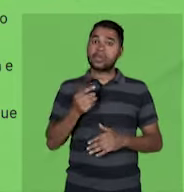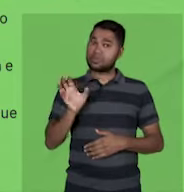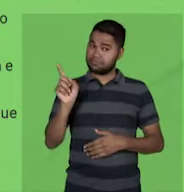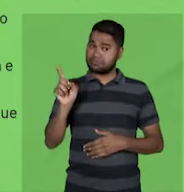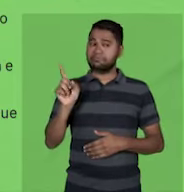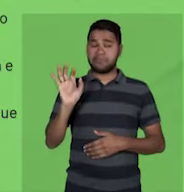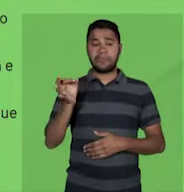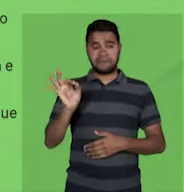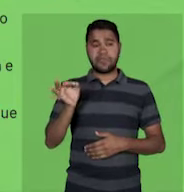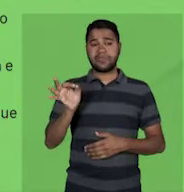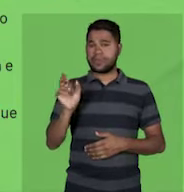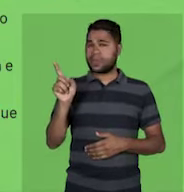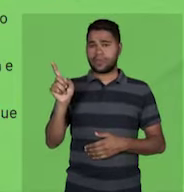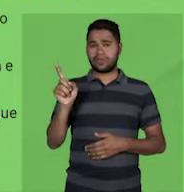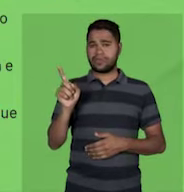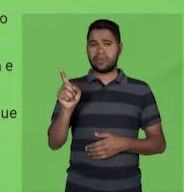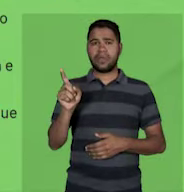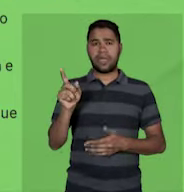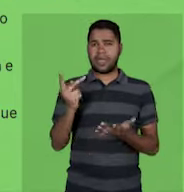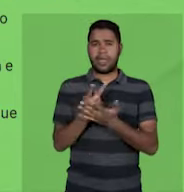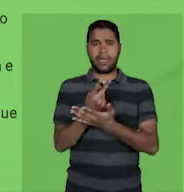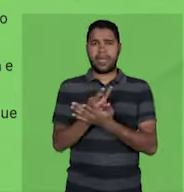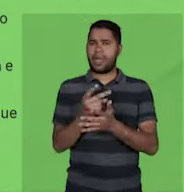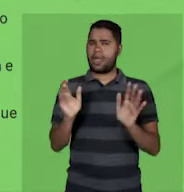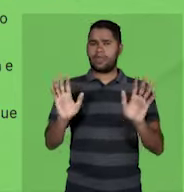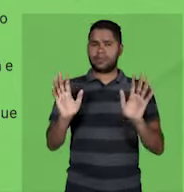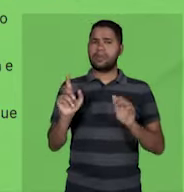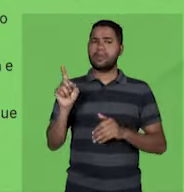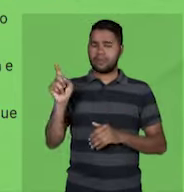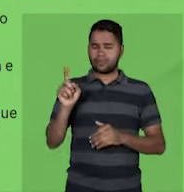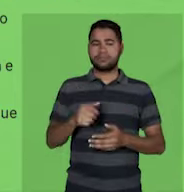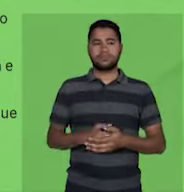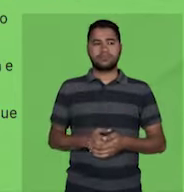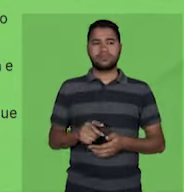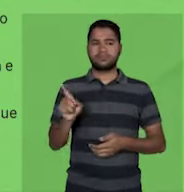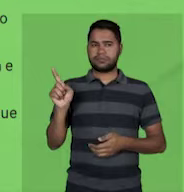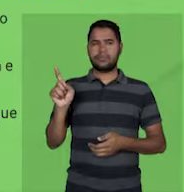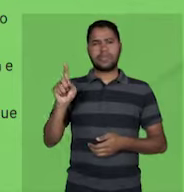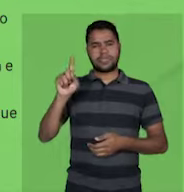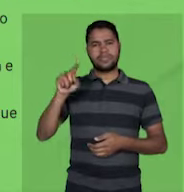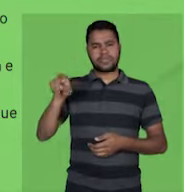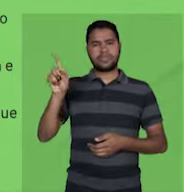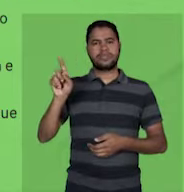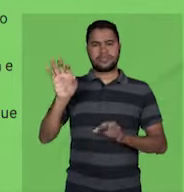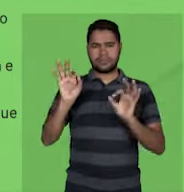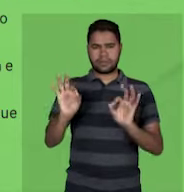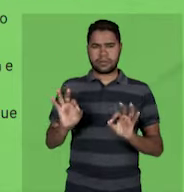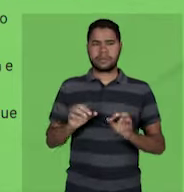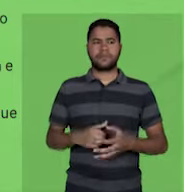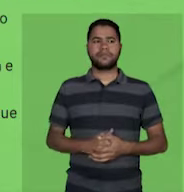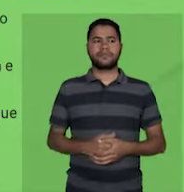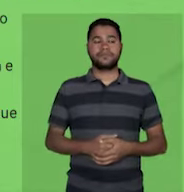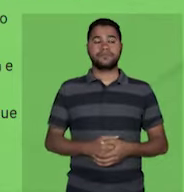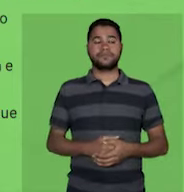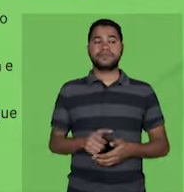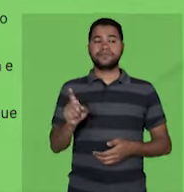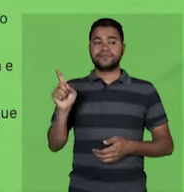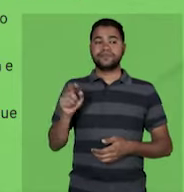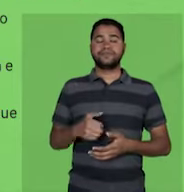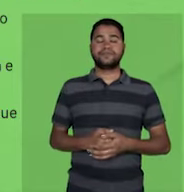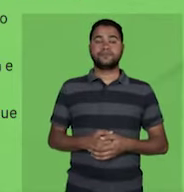falar para vocês que o sistema urinário, ele filtra o sangue. Então, essa aqui está correta. Letra